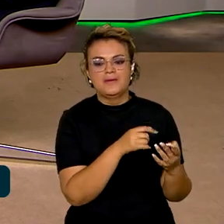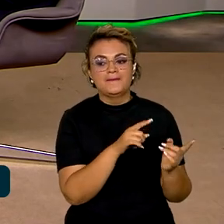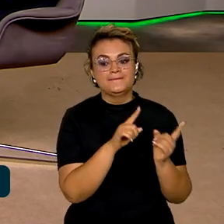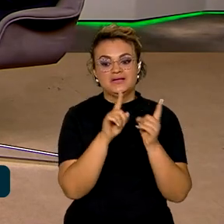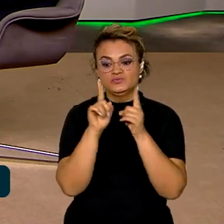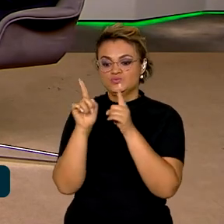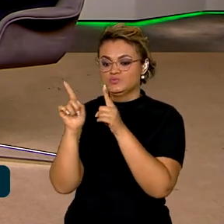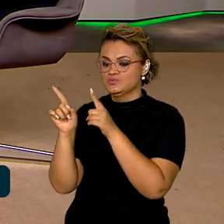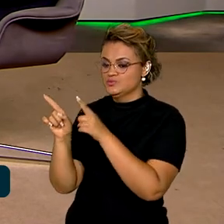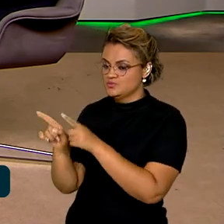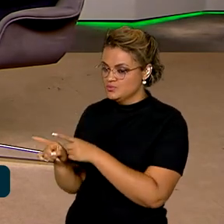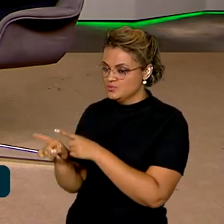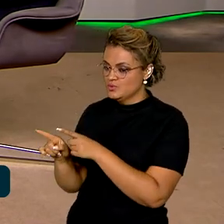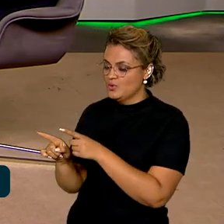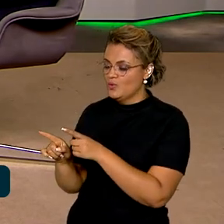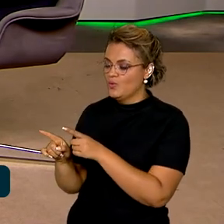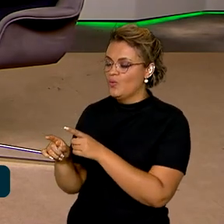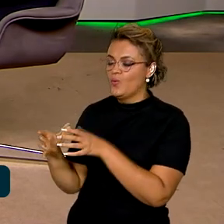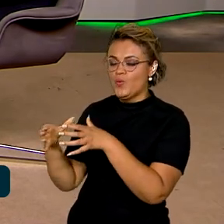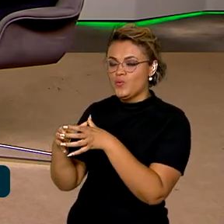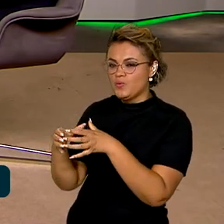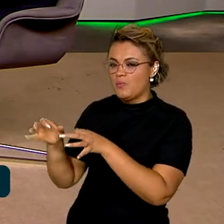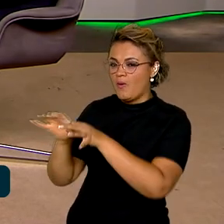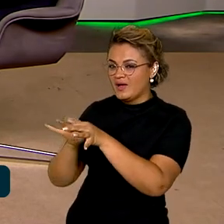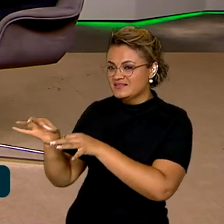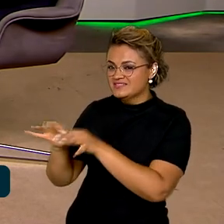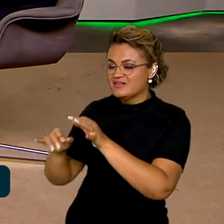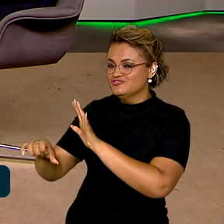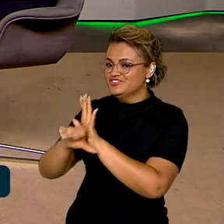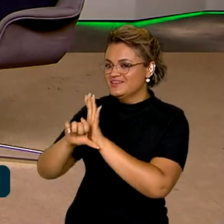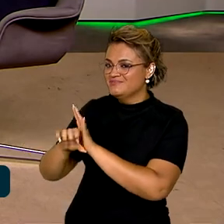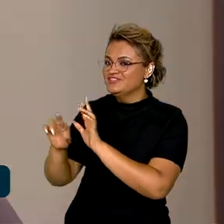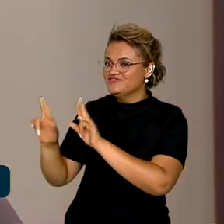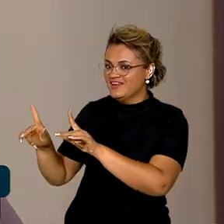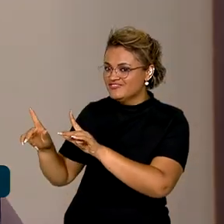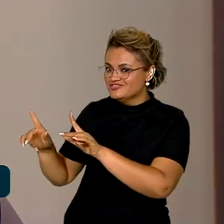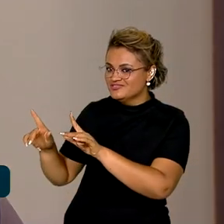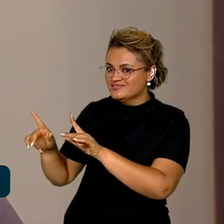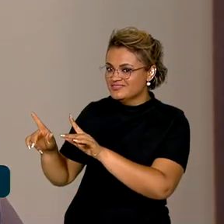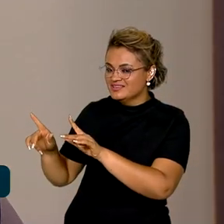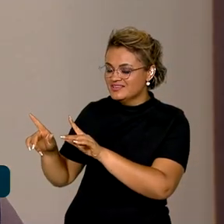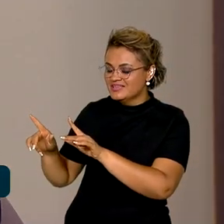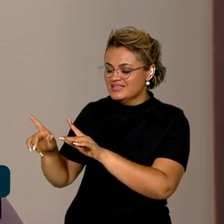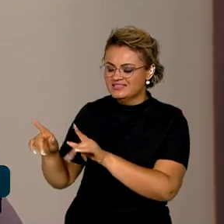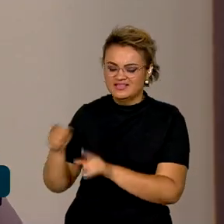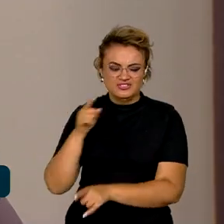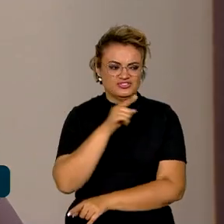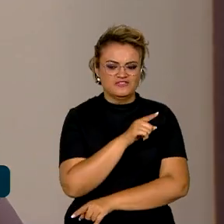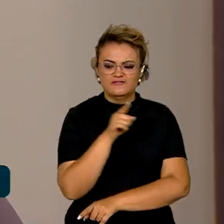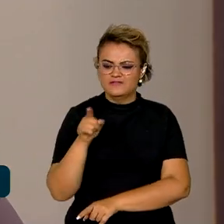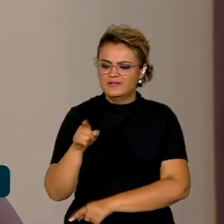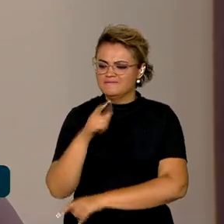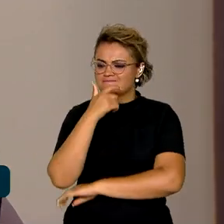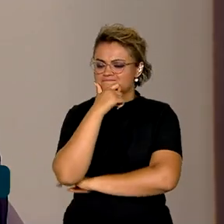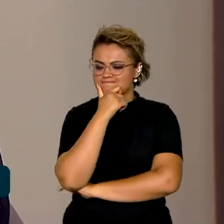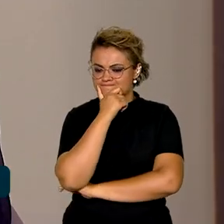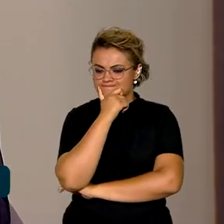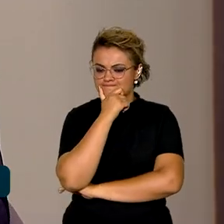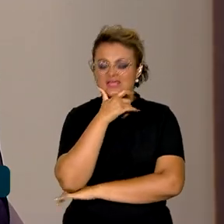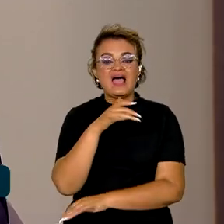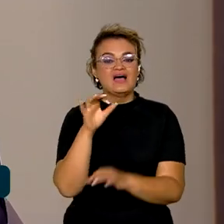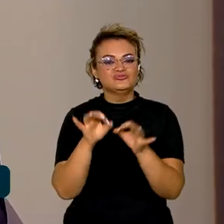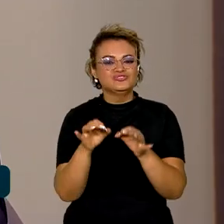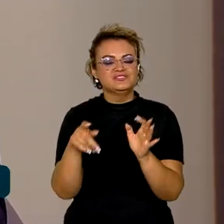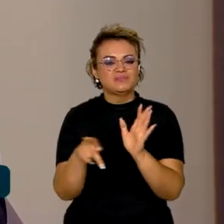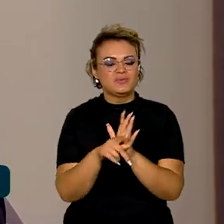contraste com o crescimento do crime organizado no país. A gente poderia deduzir disso aí que a justiça